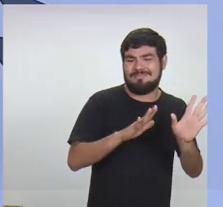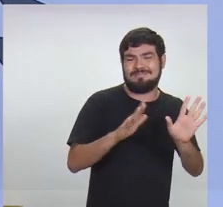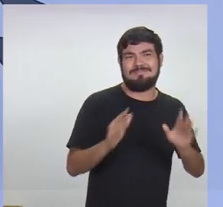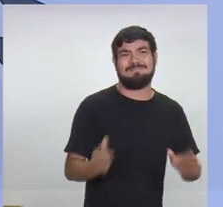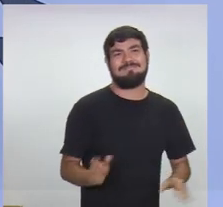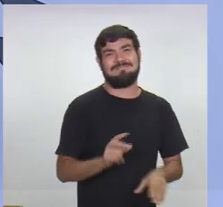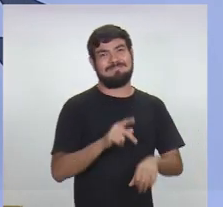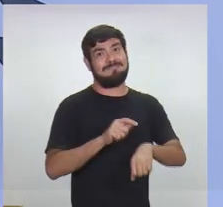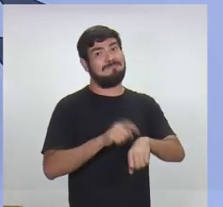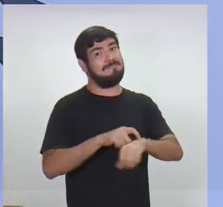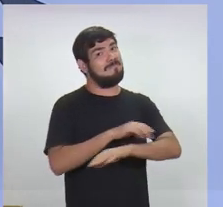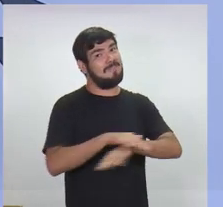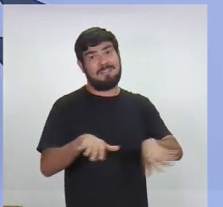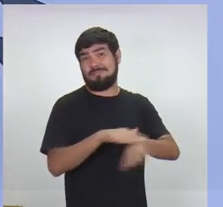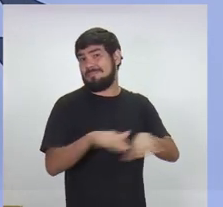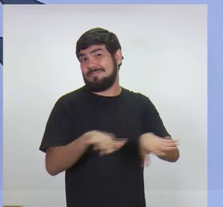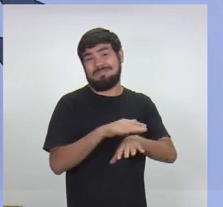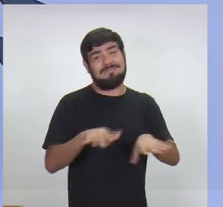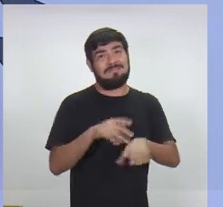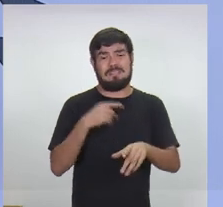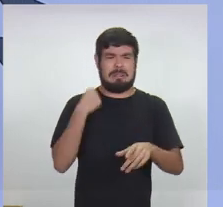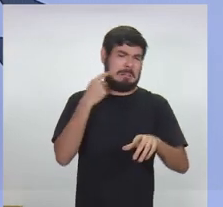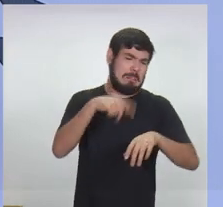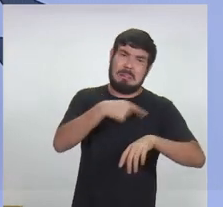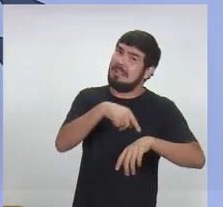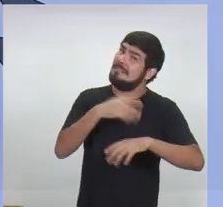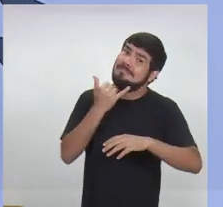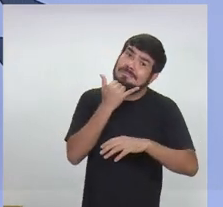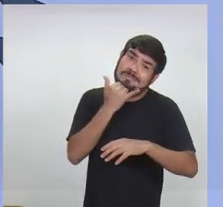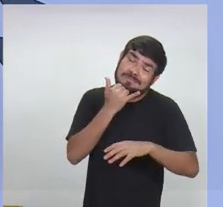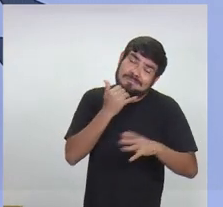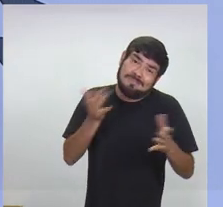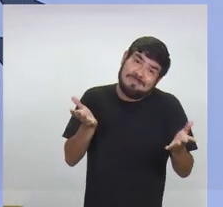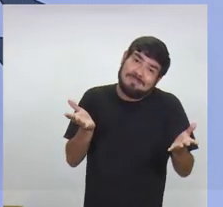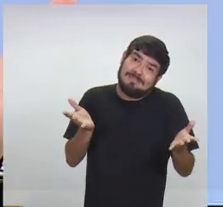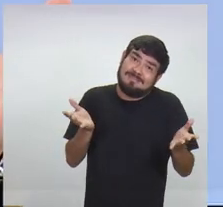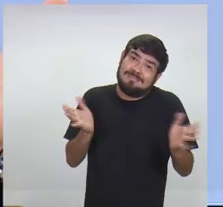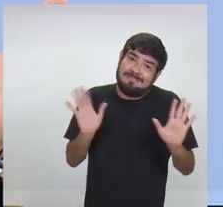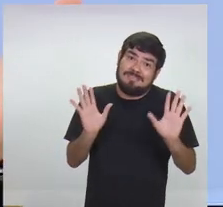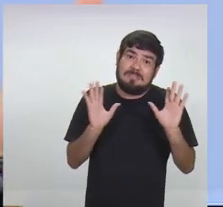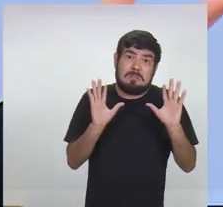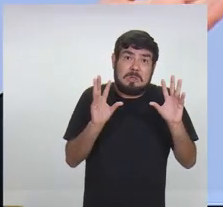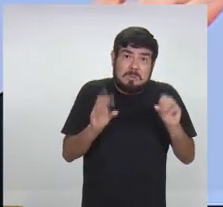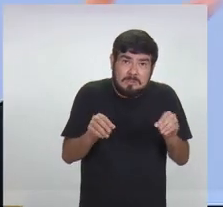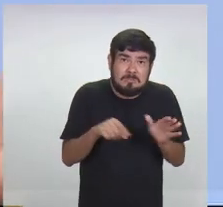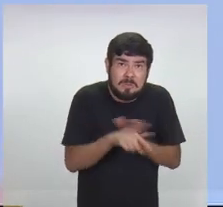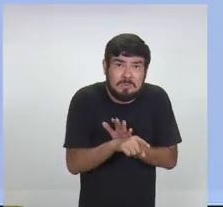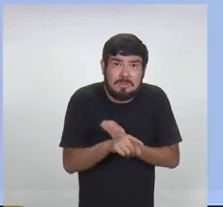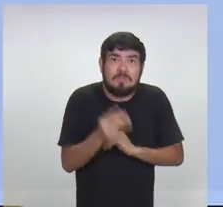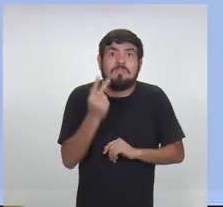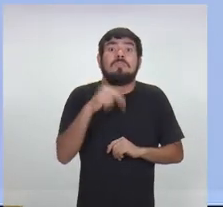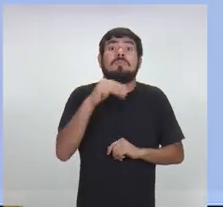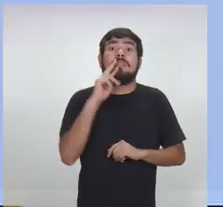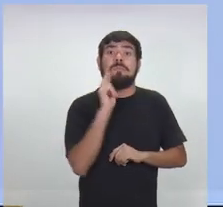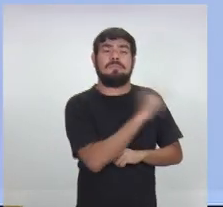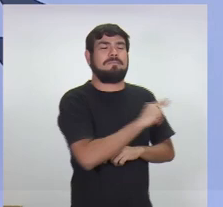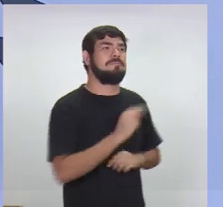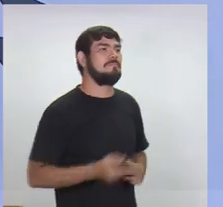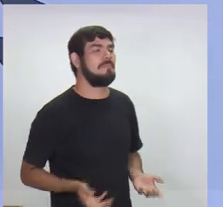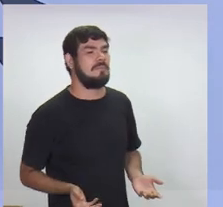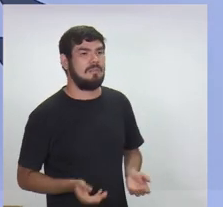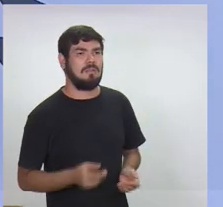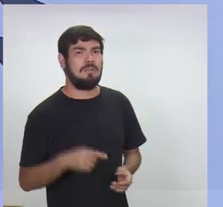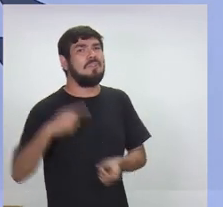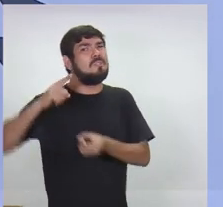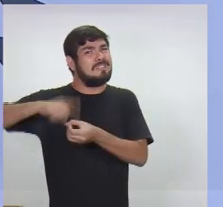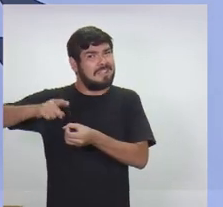para o tempo da senhora tinha terminado é mas acredito que a senhora tem concluída com 32 minutos nosso